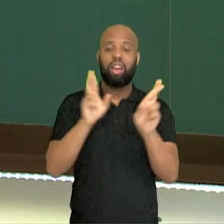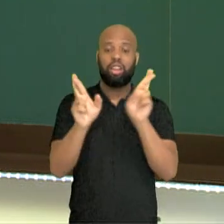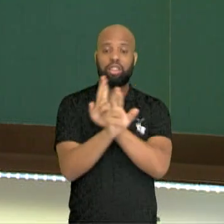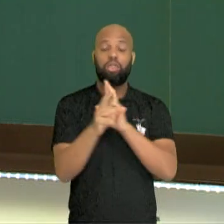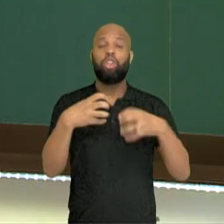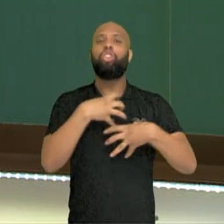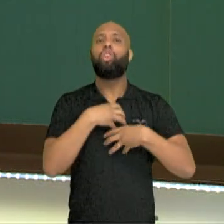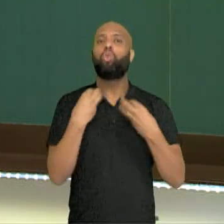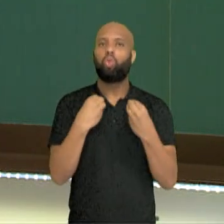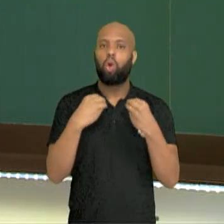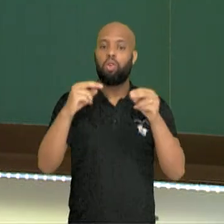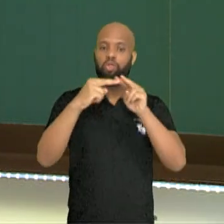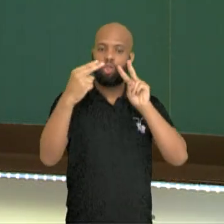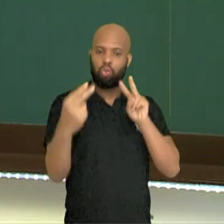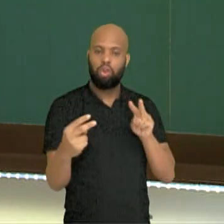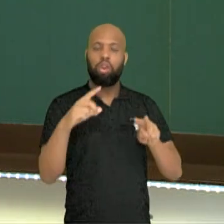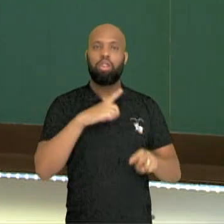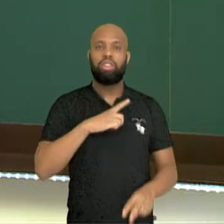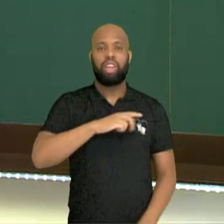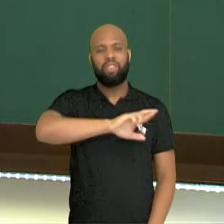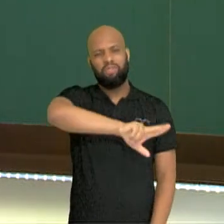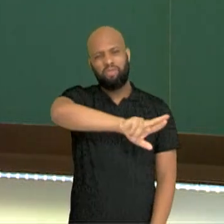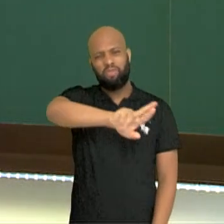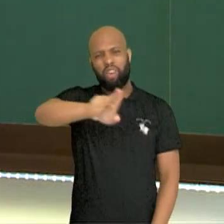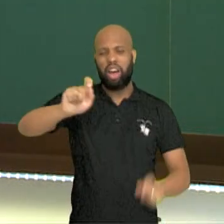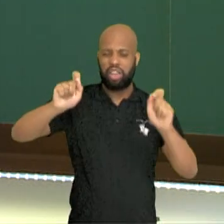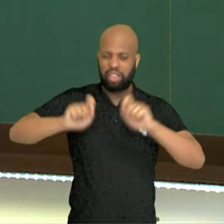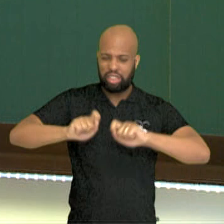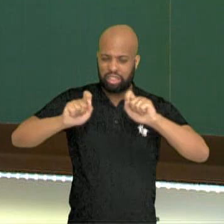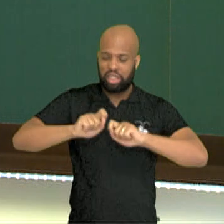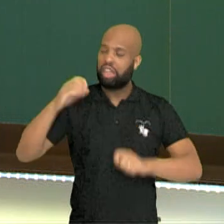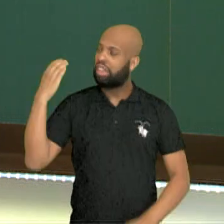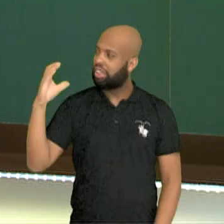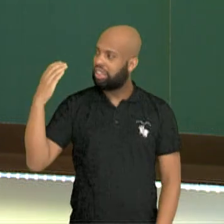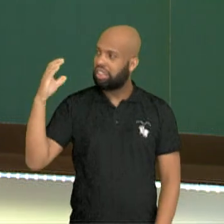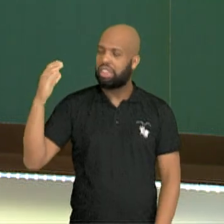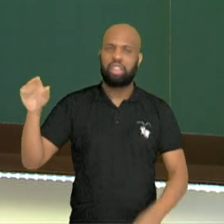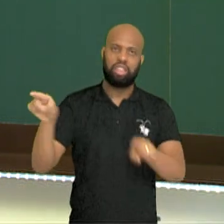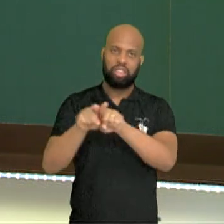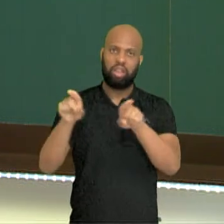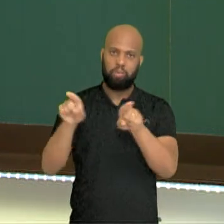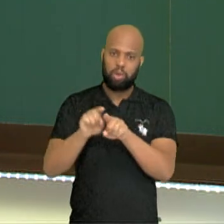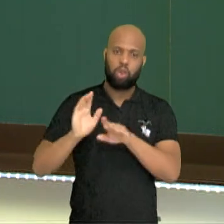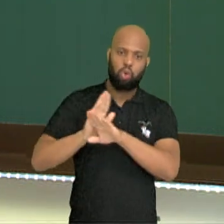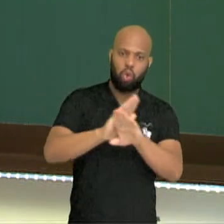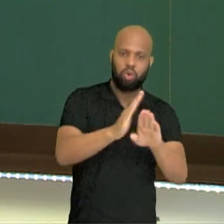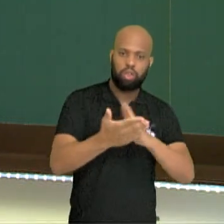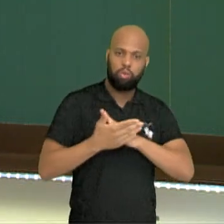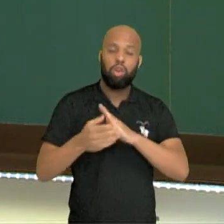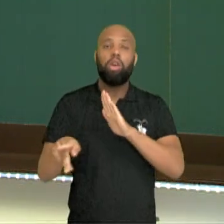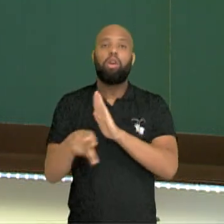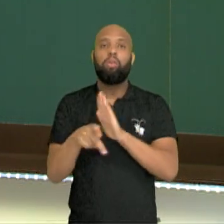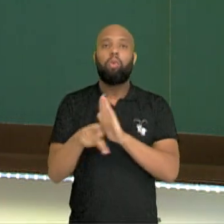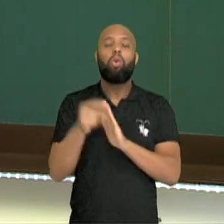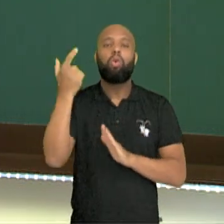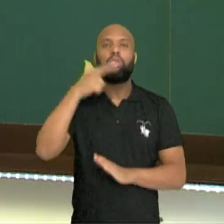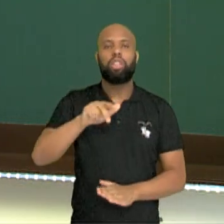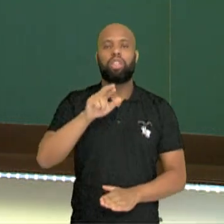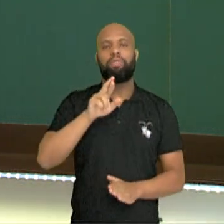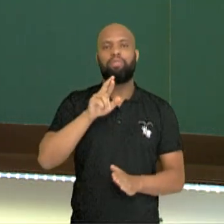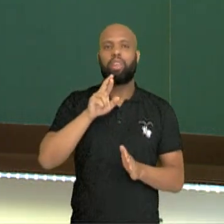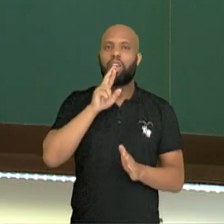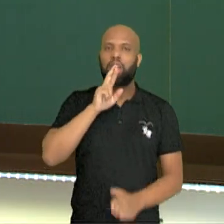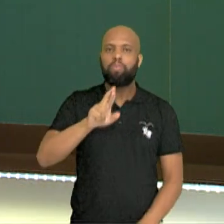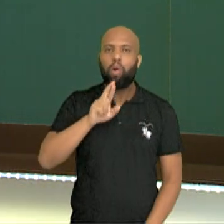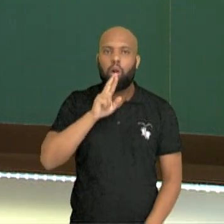entre outras variadas possibilidades de intervenção da ciência para a resolução do problema. Então, pessoal,